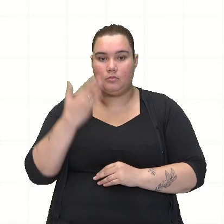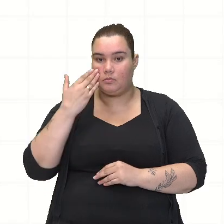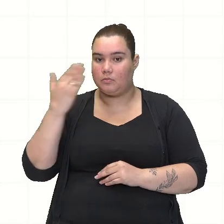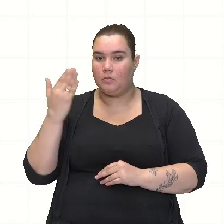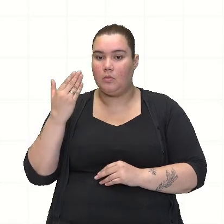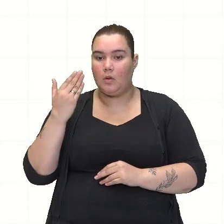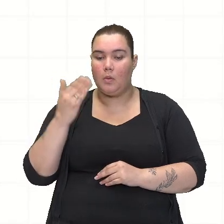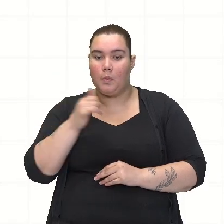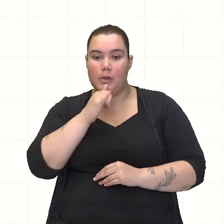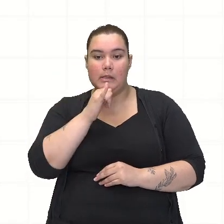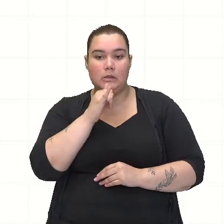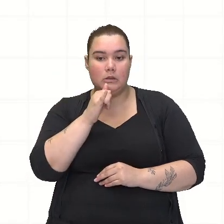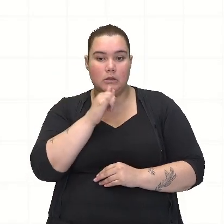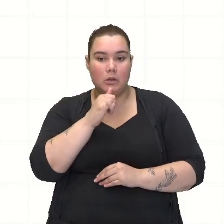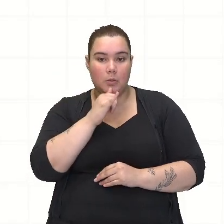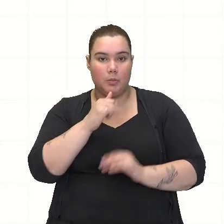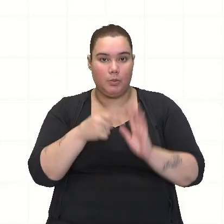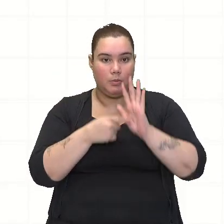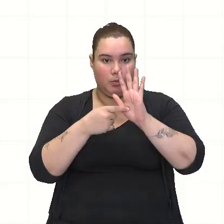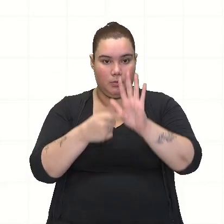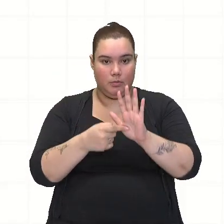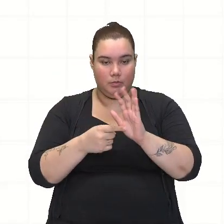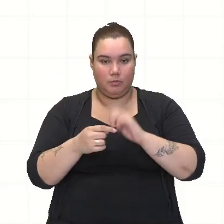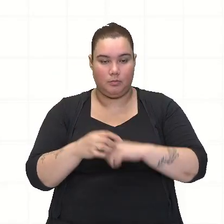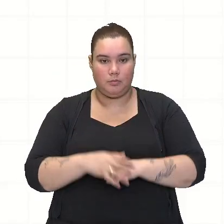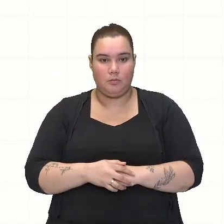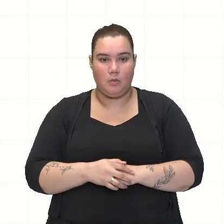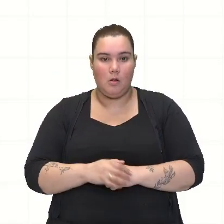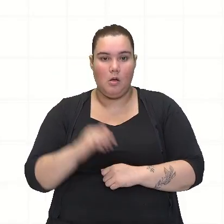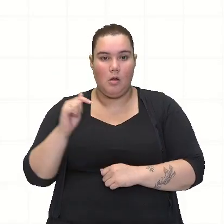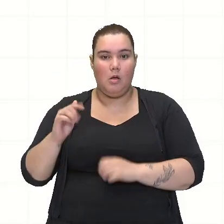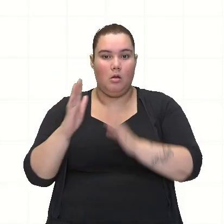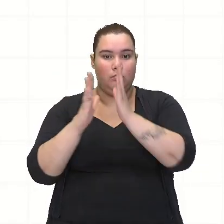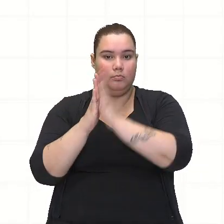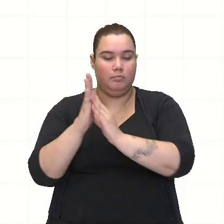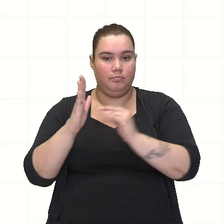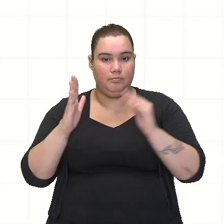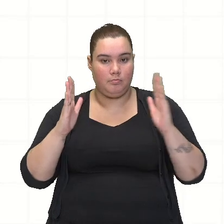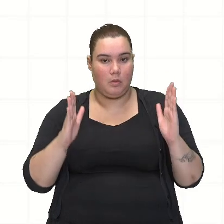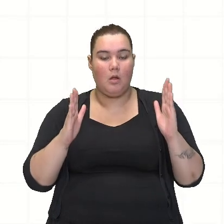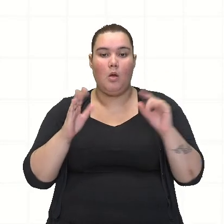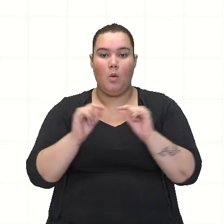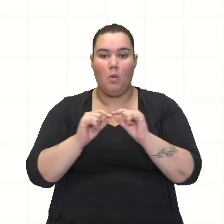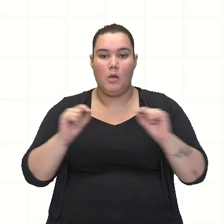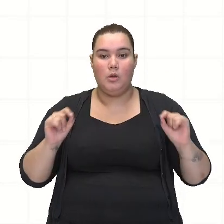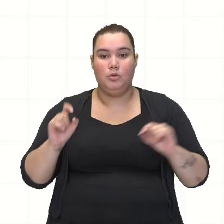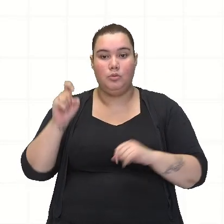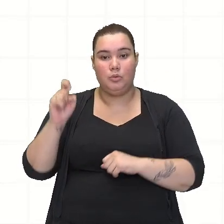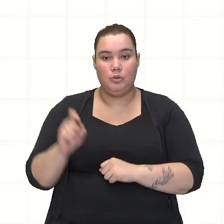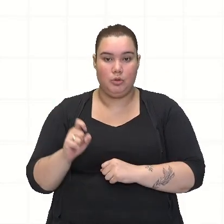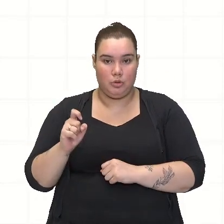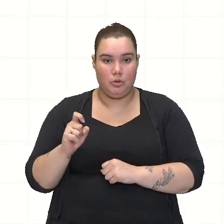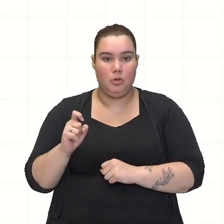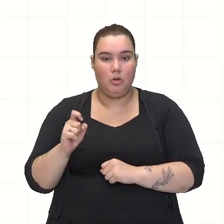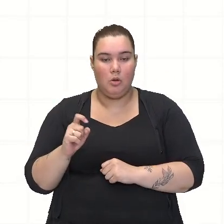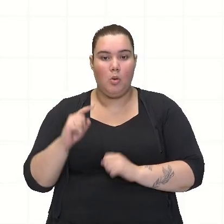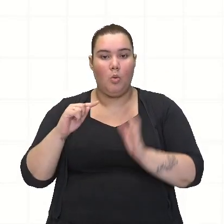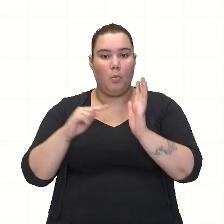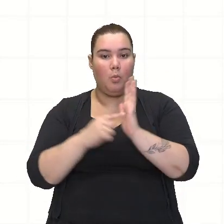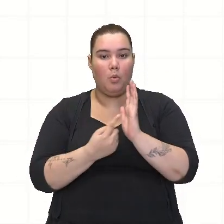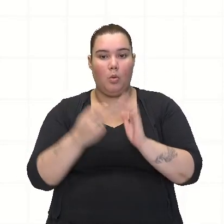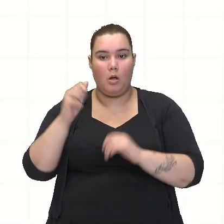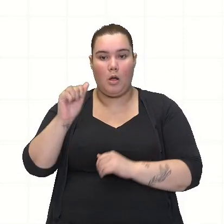olha. Olha só. Então, na reflexão em relação ao eixo X abaixo, olha, as coordenadas dos